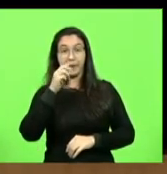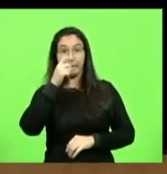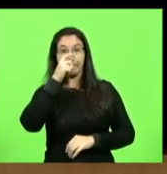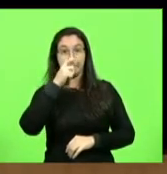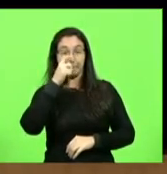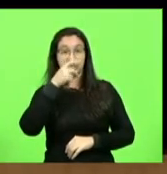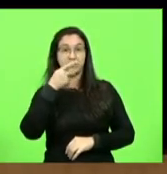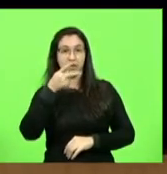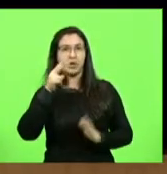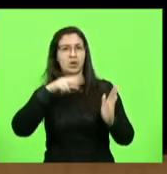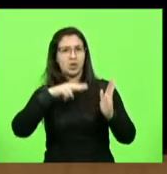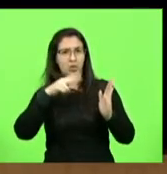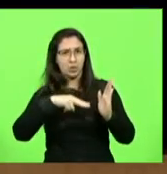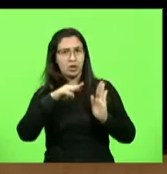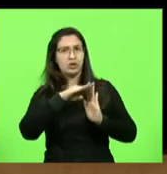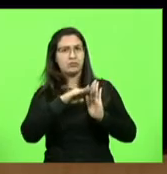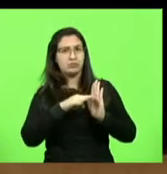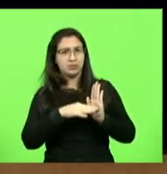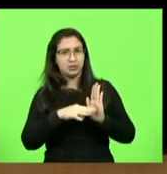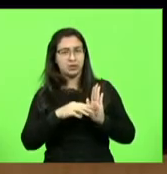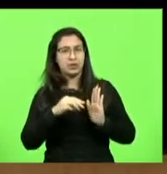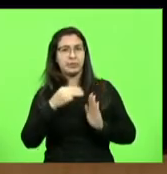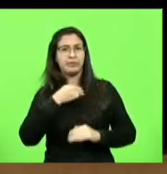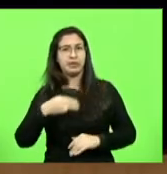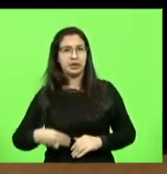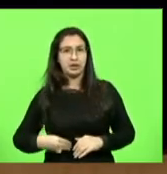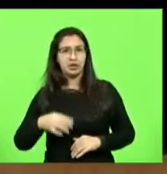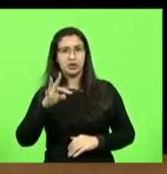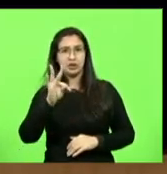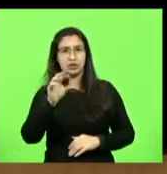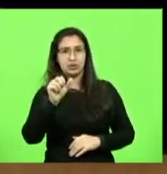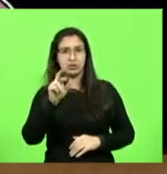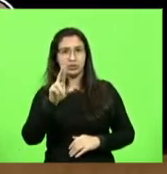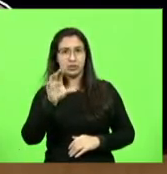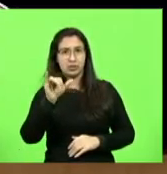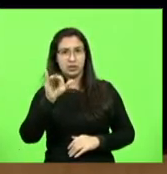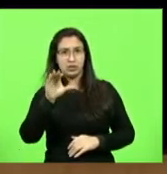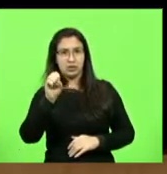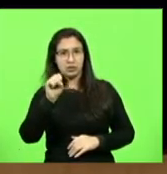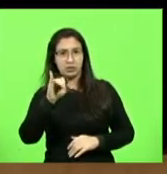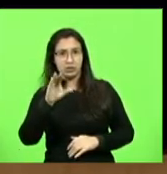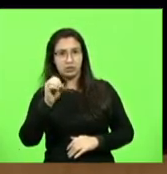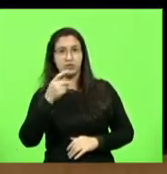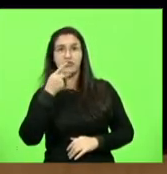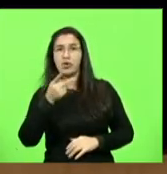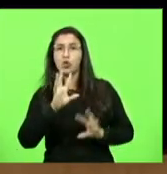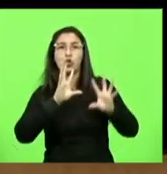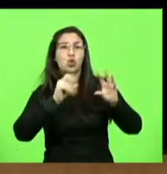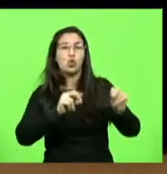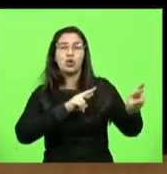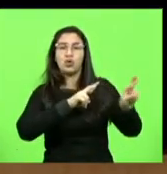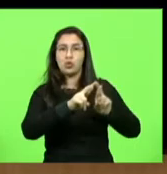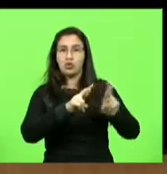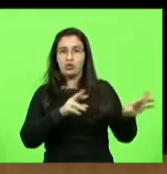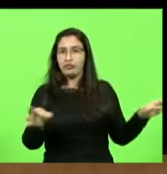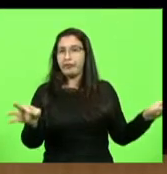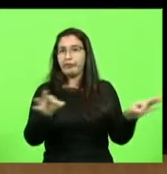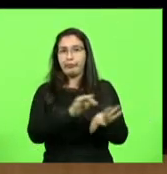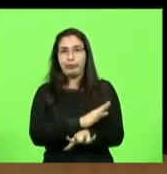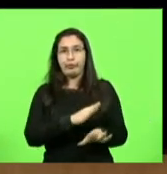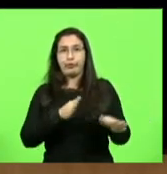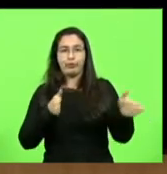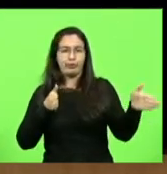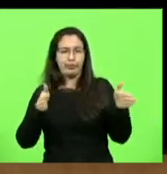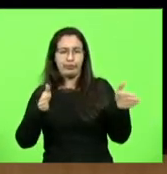a matéria quando o ministro Tarcísio disse que todas as rodovias de Santa Catarina estariam prontas num curto